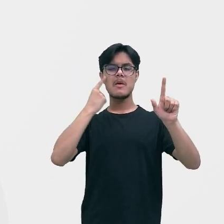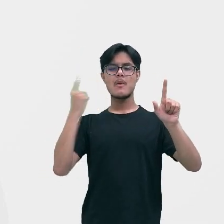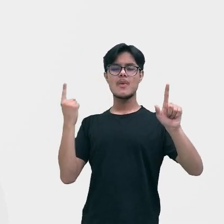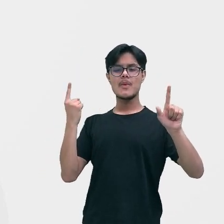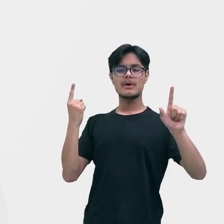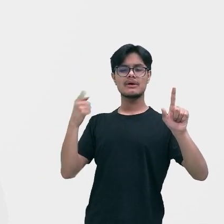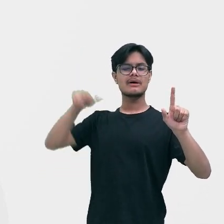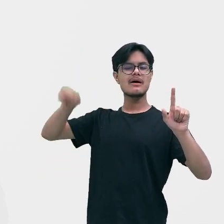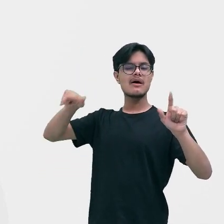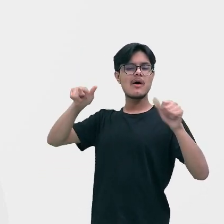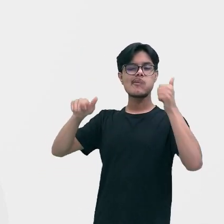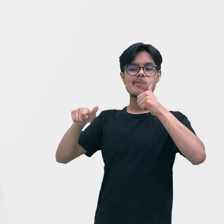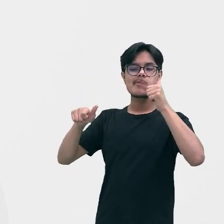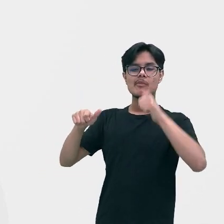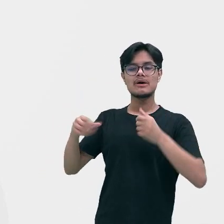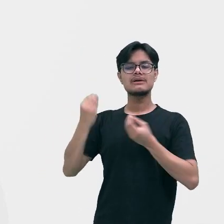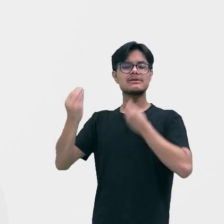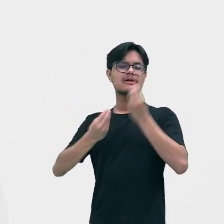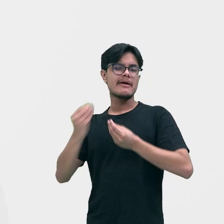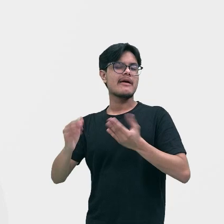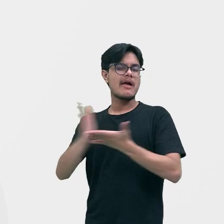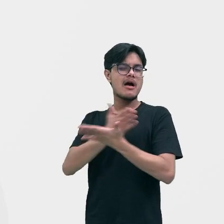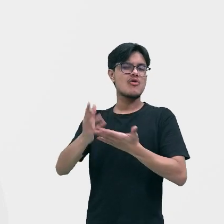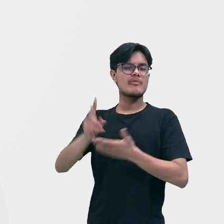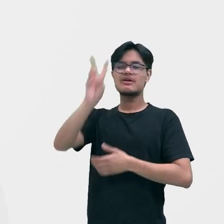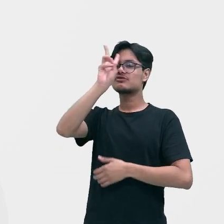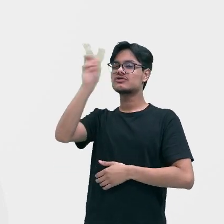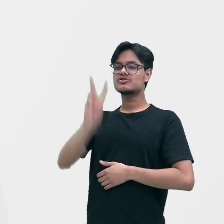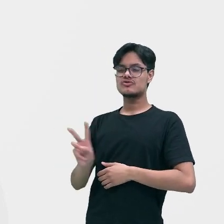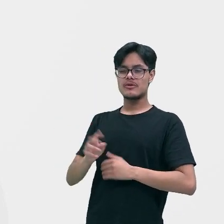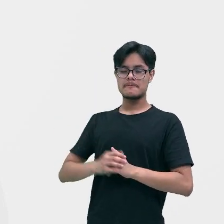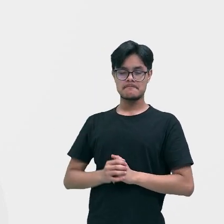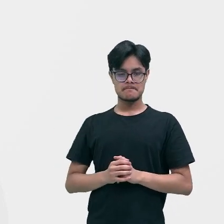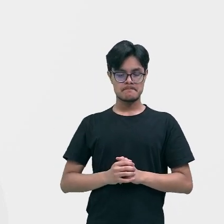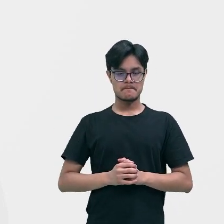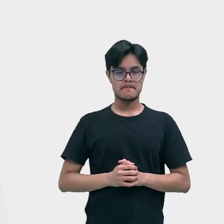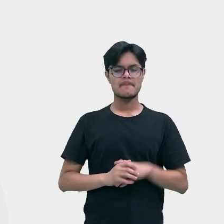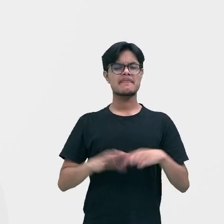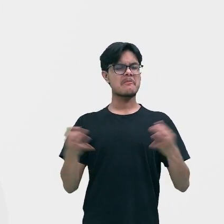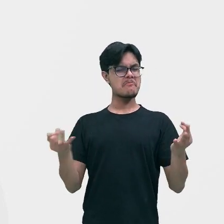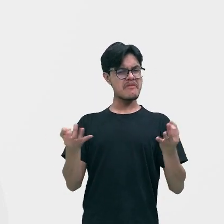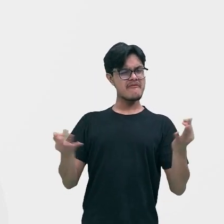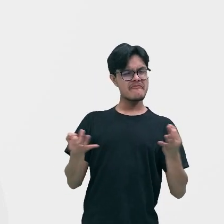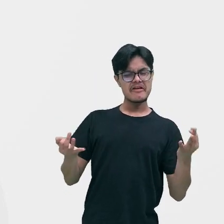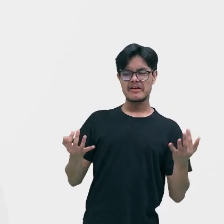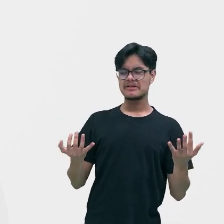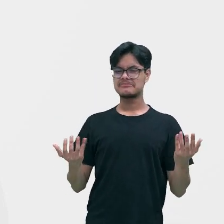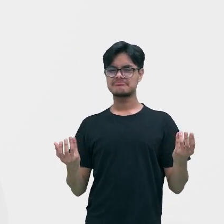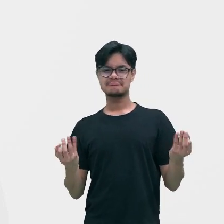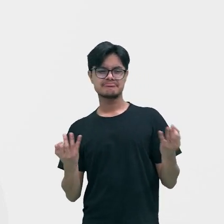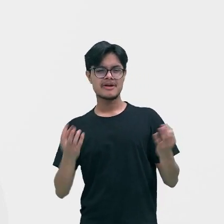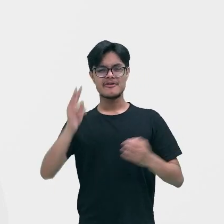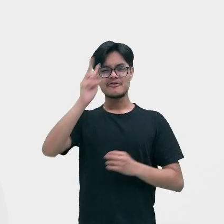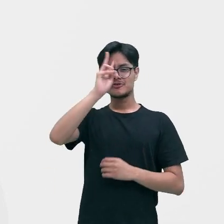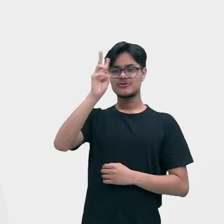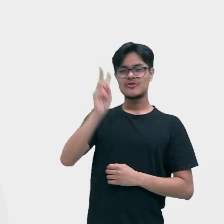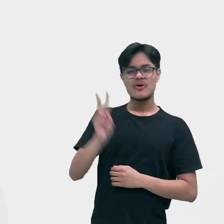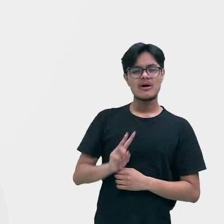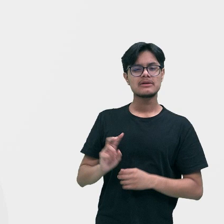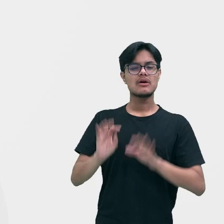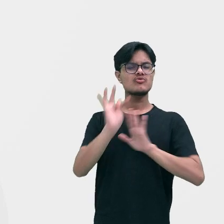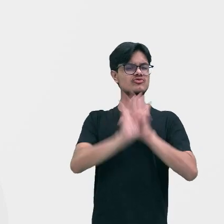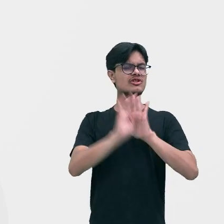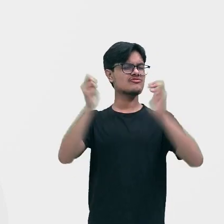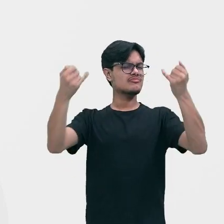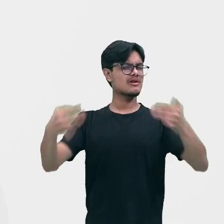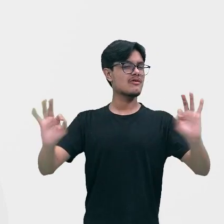remete aos contos de fada, né? Então, normalmente, o conto de fada tudo é perfeito, né? E aí, o que o texto